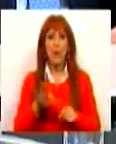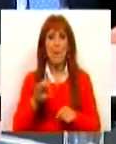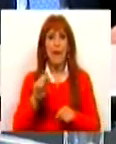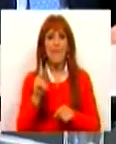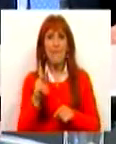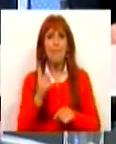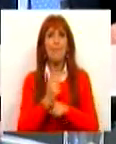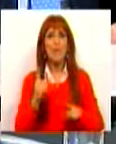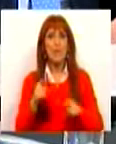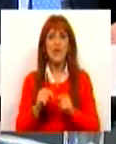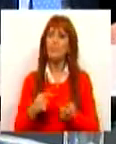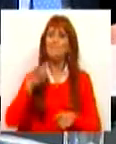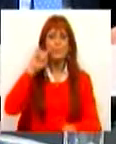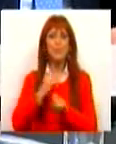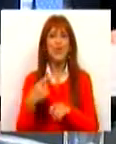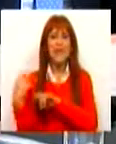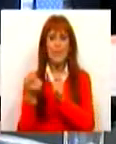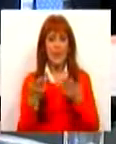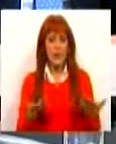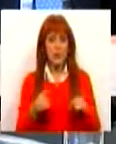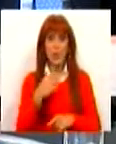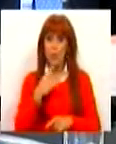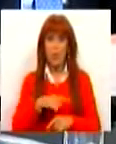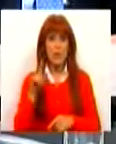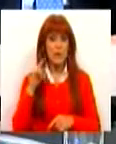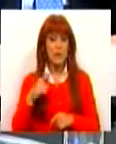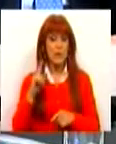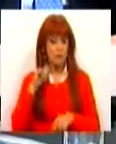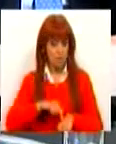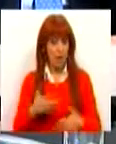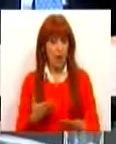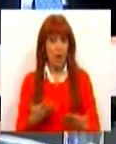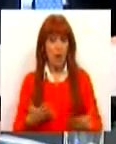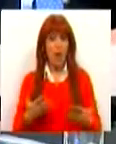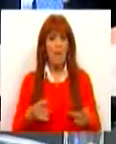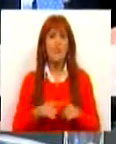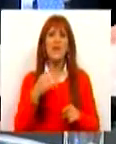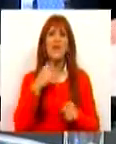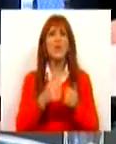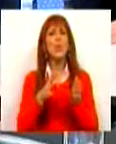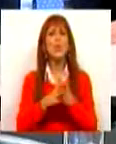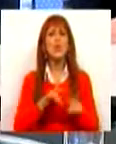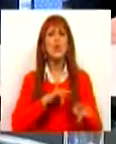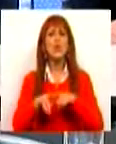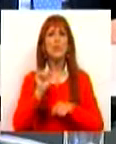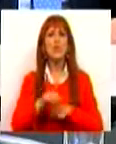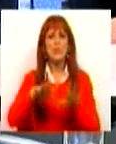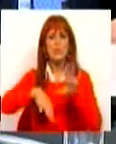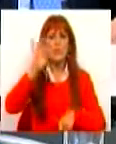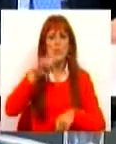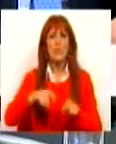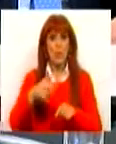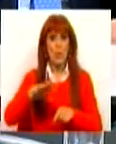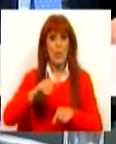Ecologista aos Verdes por ter requerido este debate de enorme e de atualidade e dizer a todos que os deputados eleitos pelo